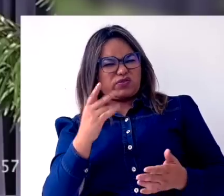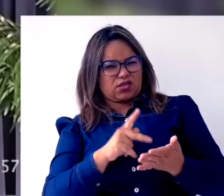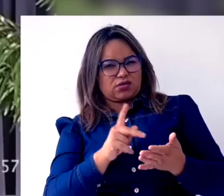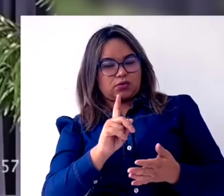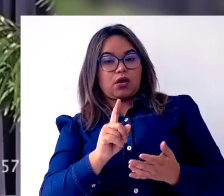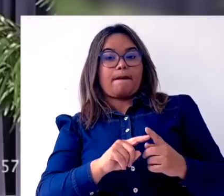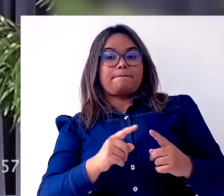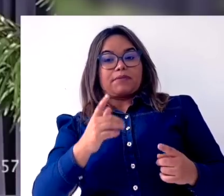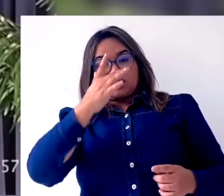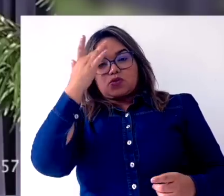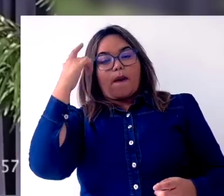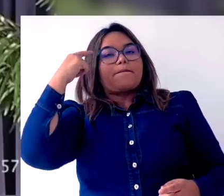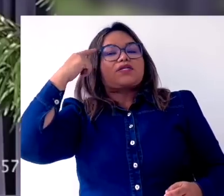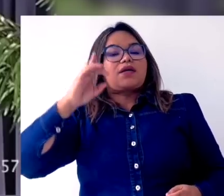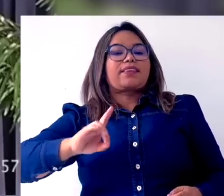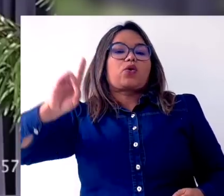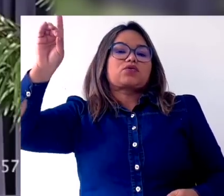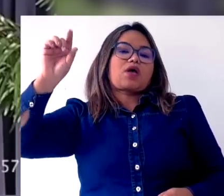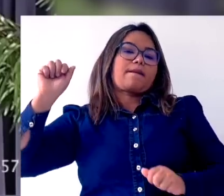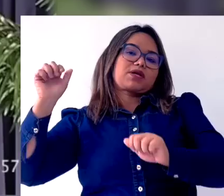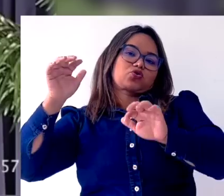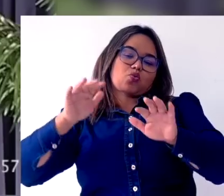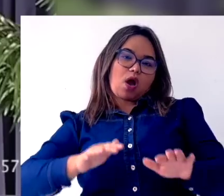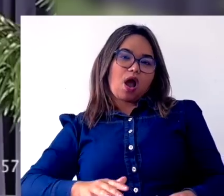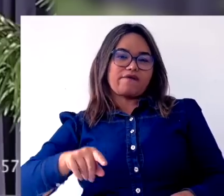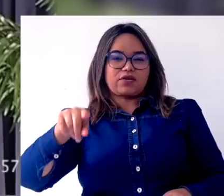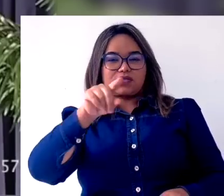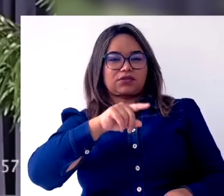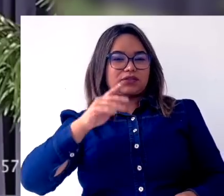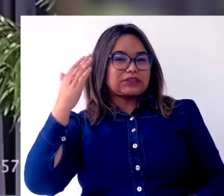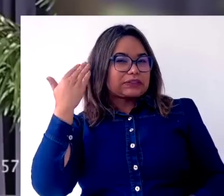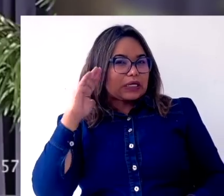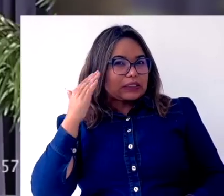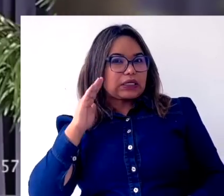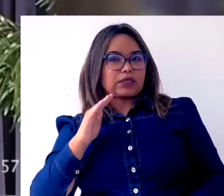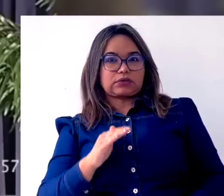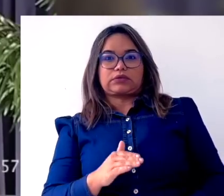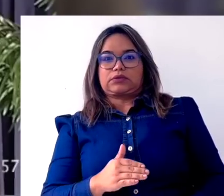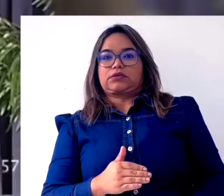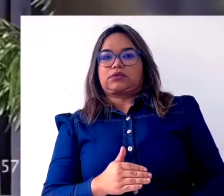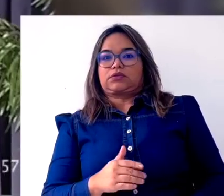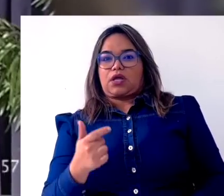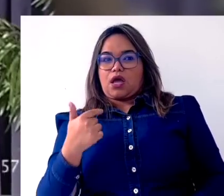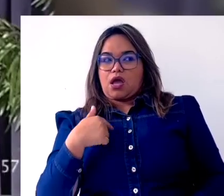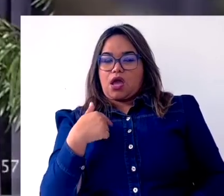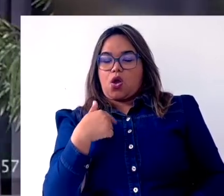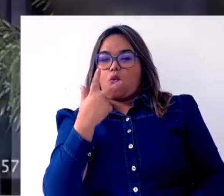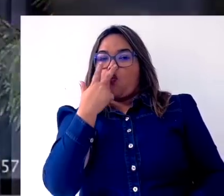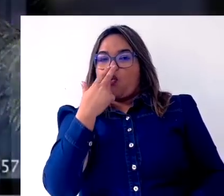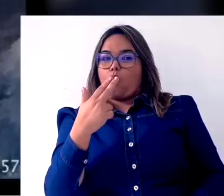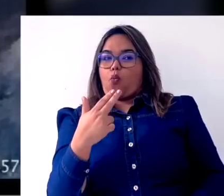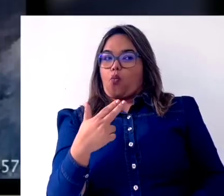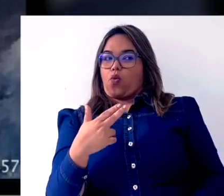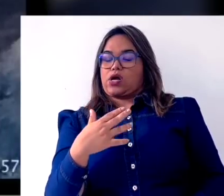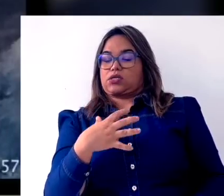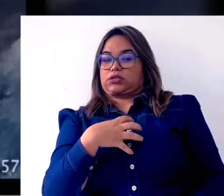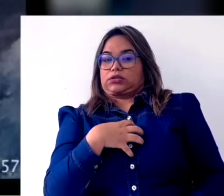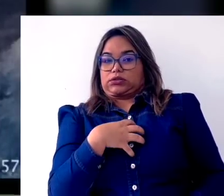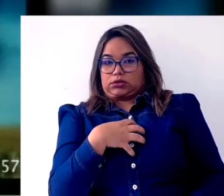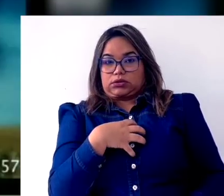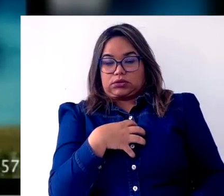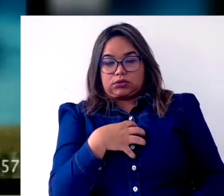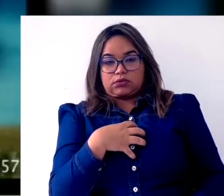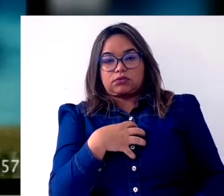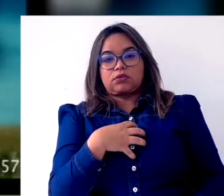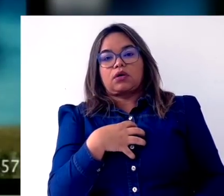movimento. Está fazendo sentido? É assustador. Eu acho que é assustador. Então, a crise vindoura é parecida com a dos